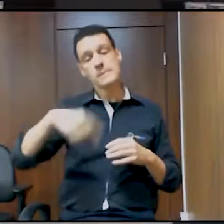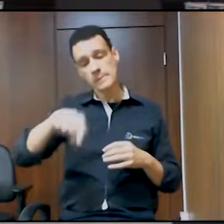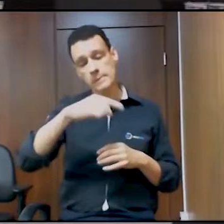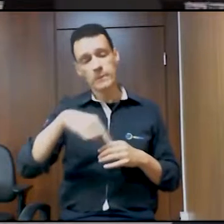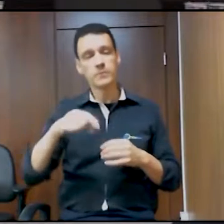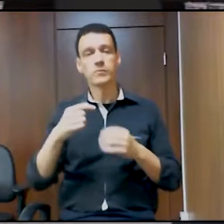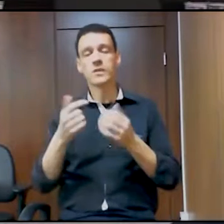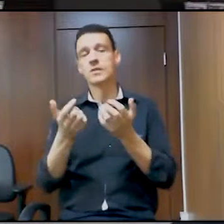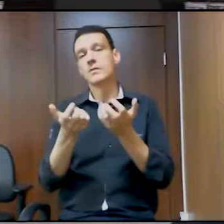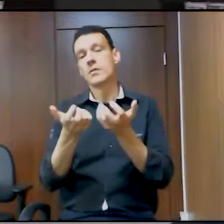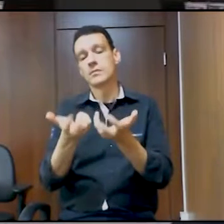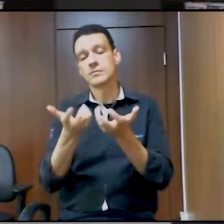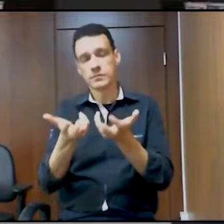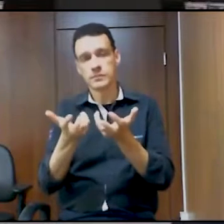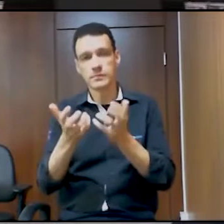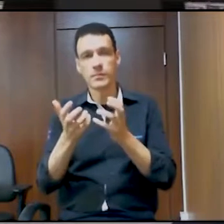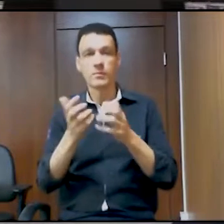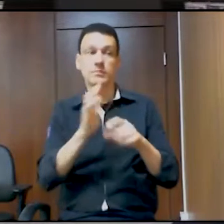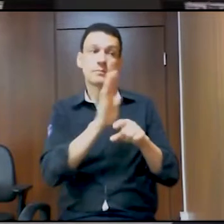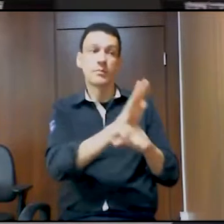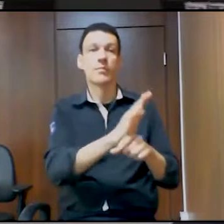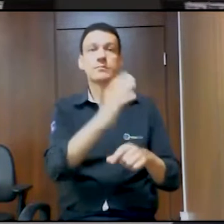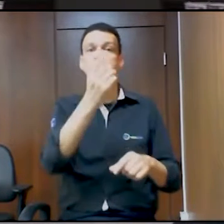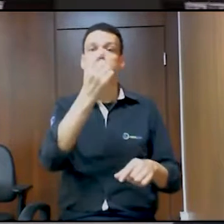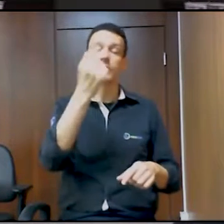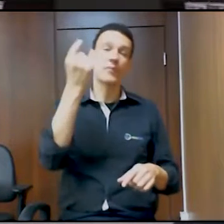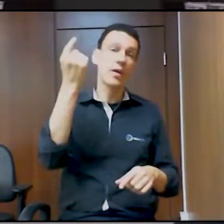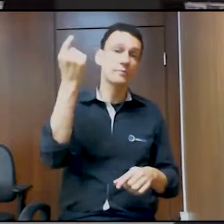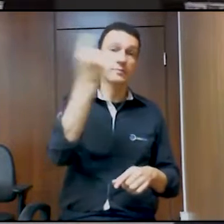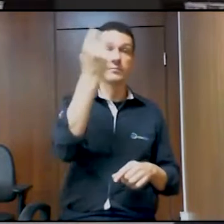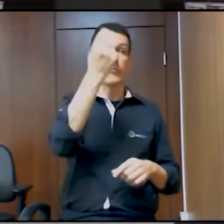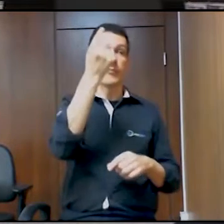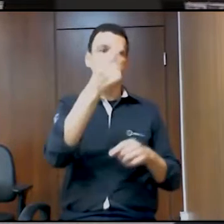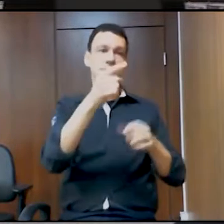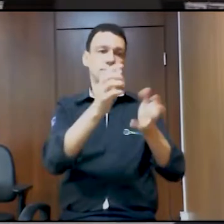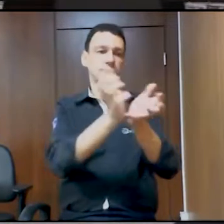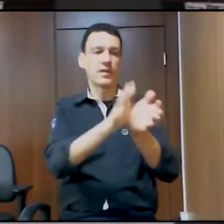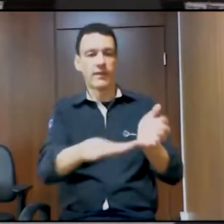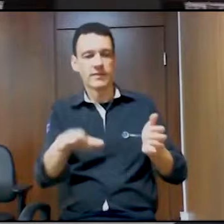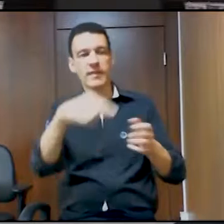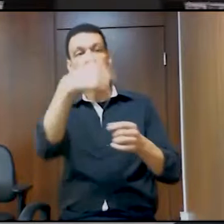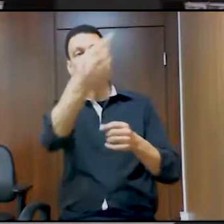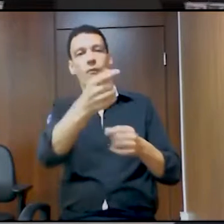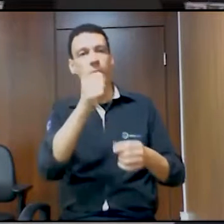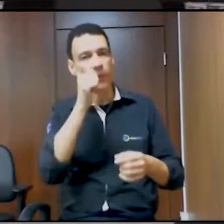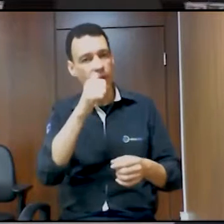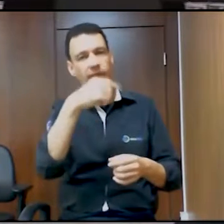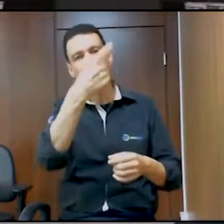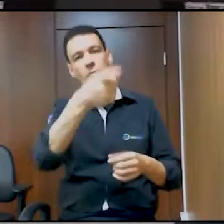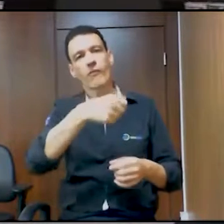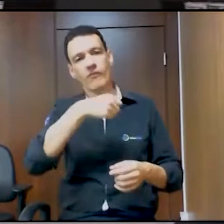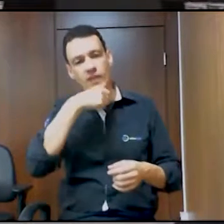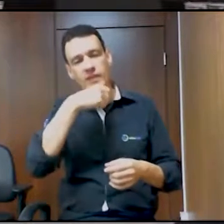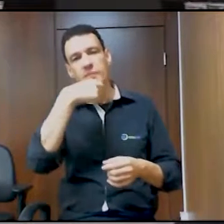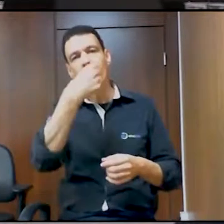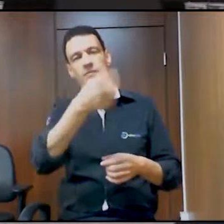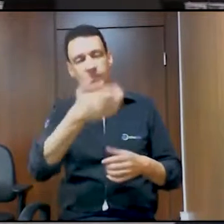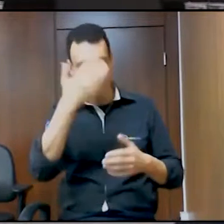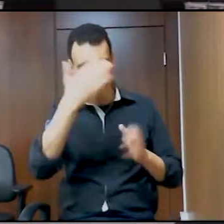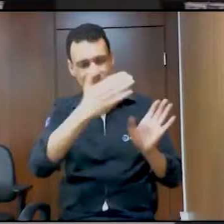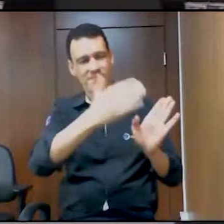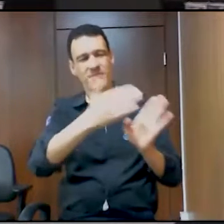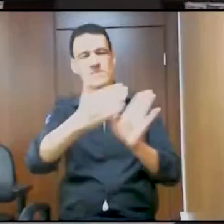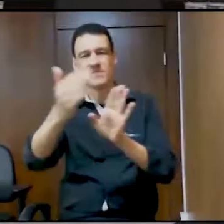que minimamente, o público majoritário e não prioritário. E como que a gente trabalhou priorização nesse caso? A gente trabalhou uma